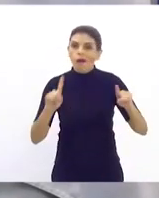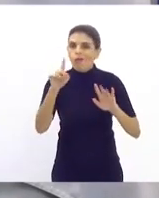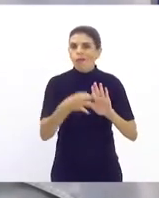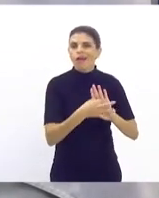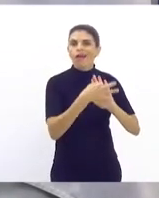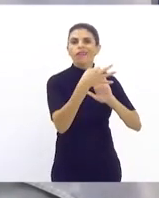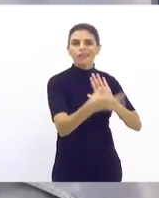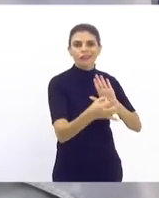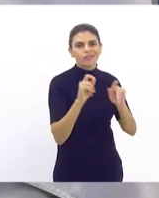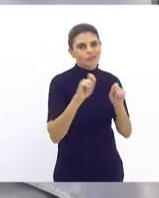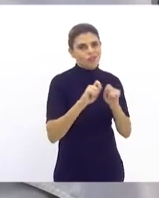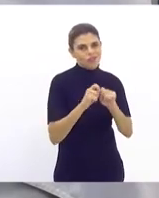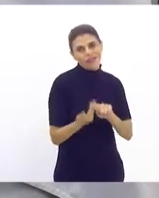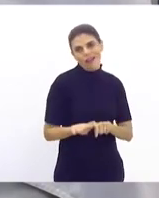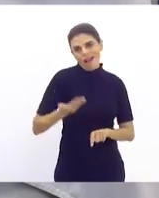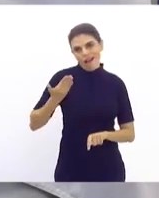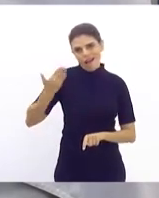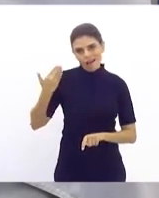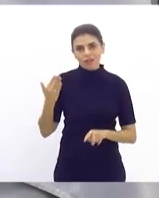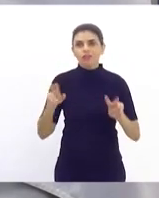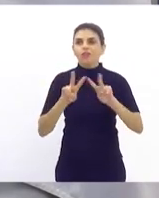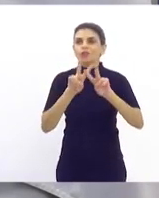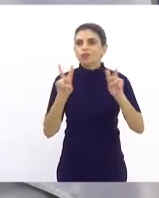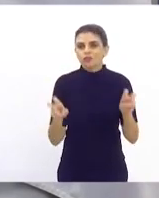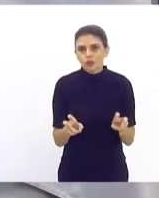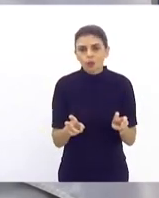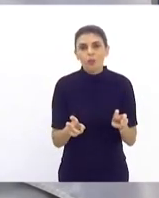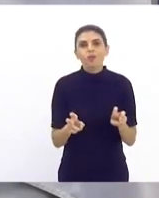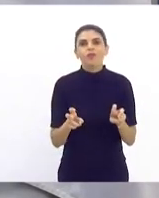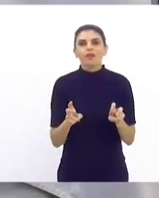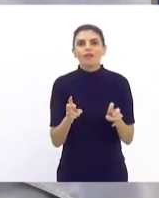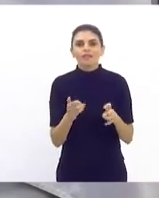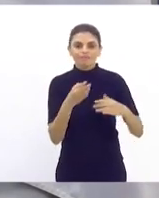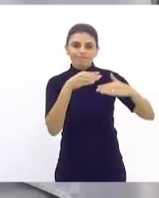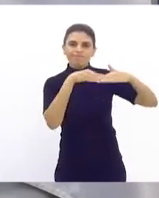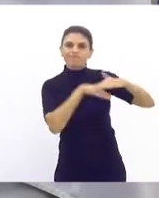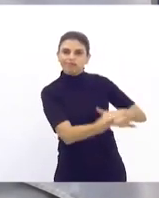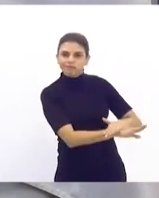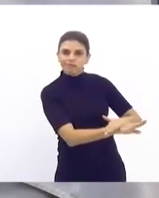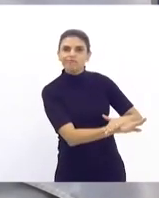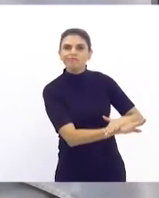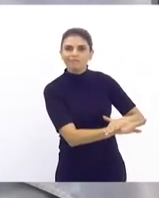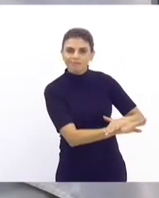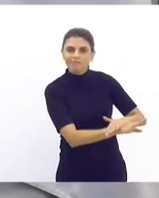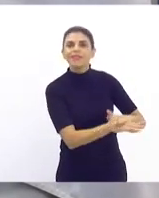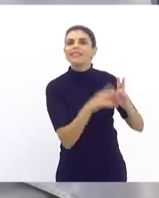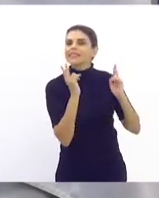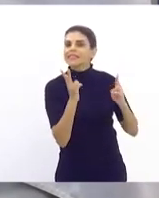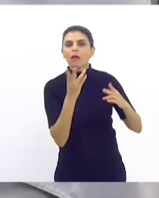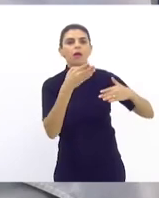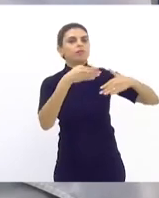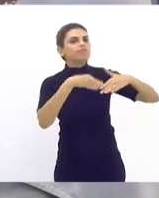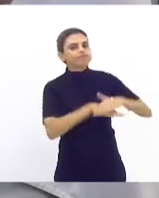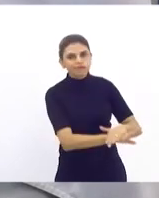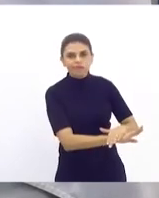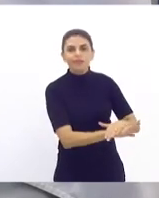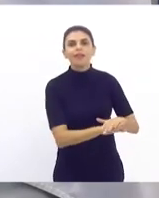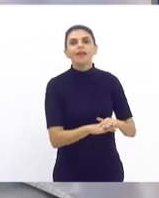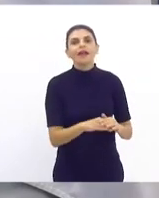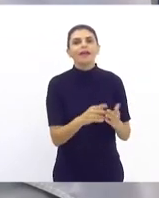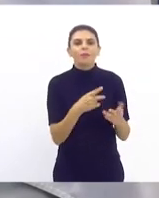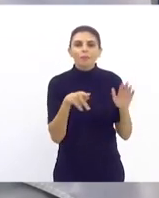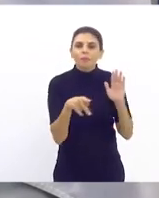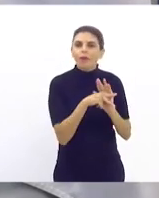que fizemos anteriormente sobre essa questão do desarquivamento de projetos. O deputado Canella tem feito isso sempre. A assessoria dele está aqui,